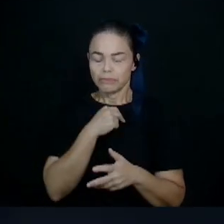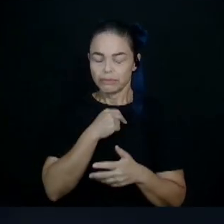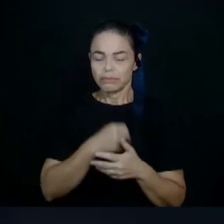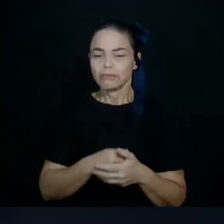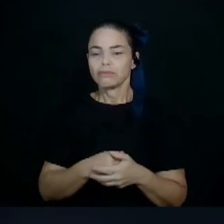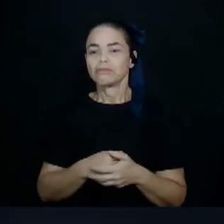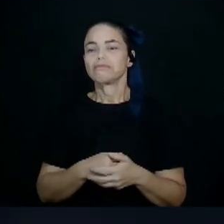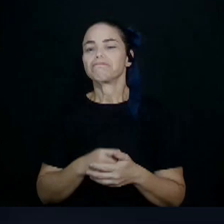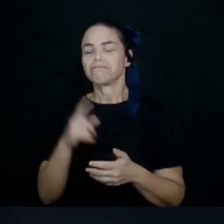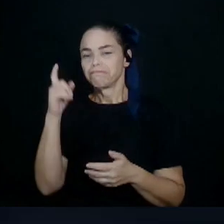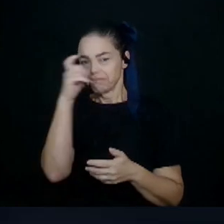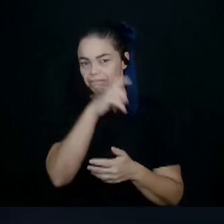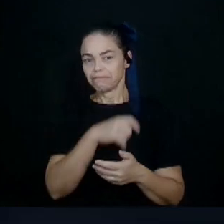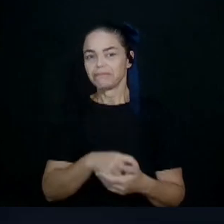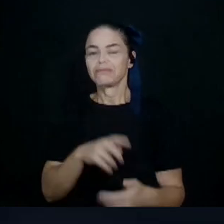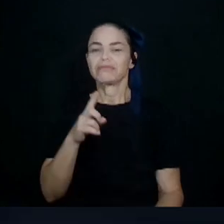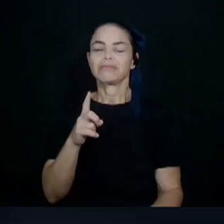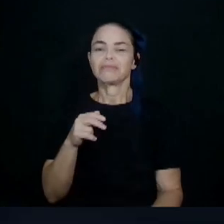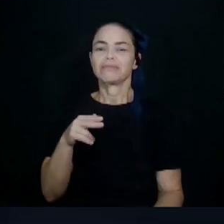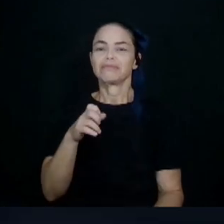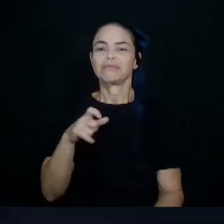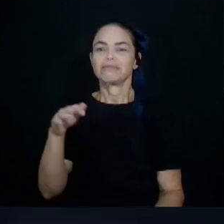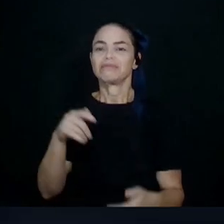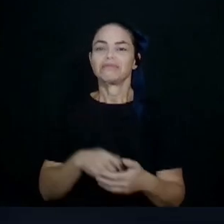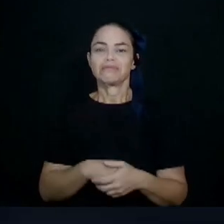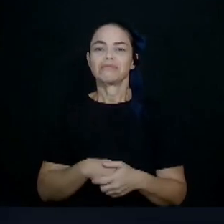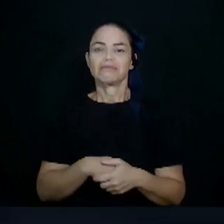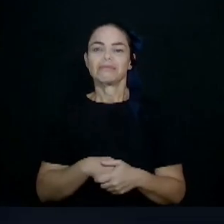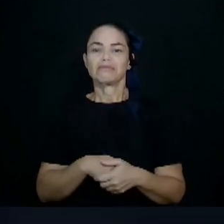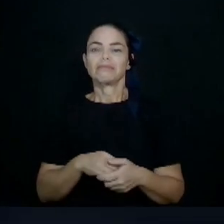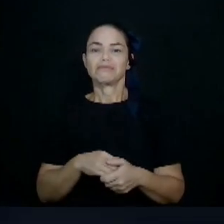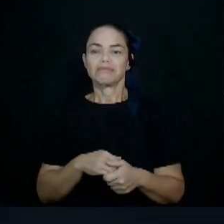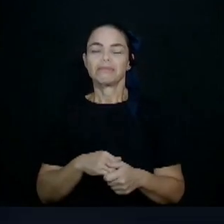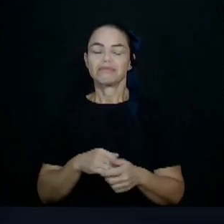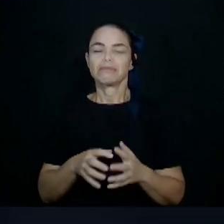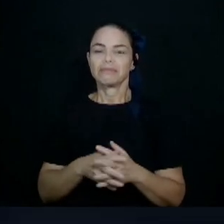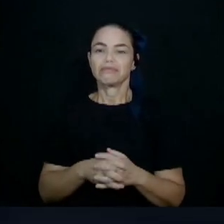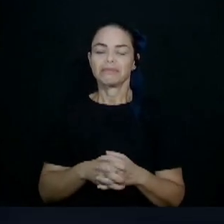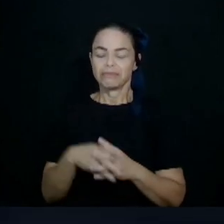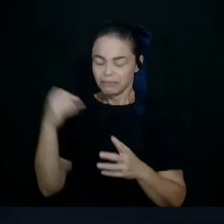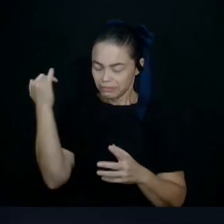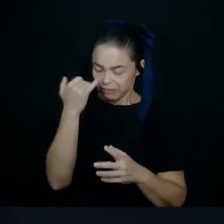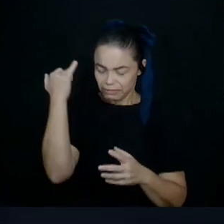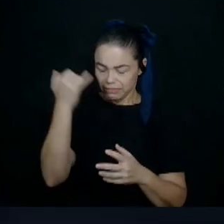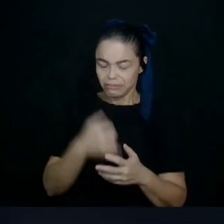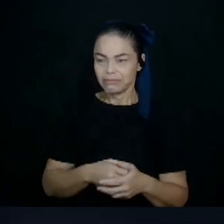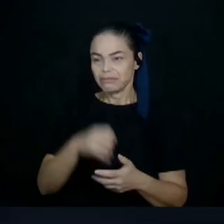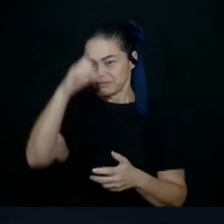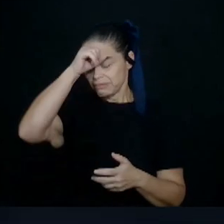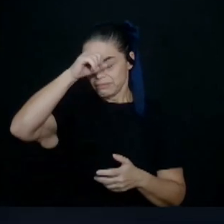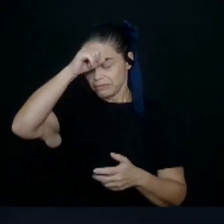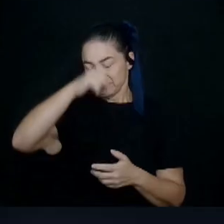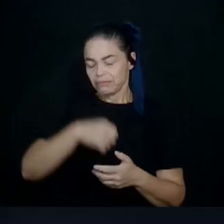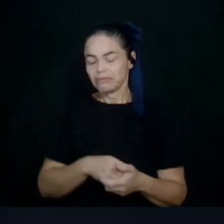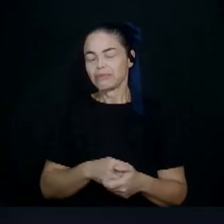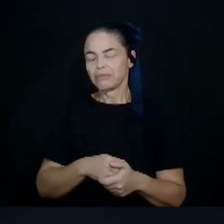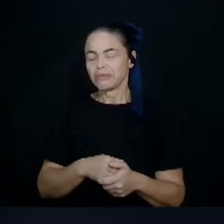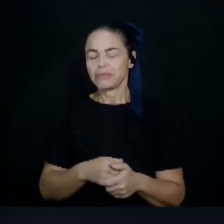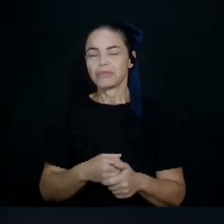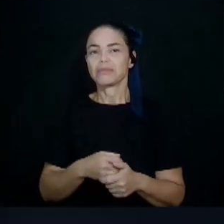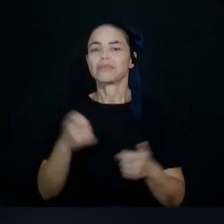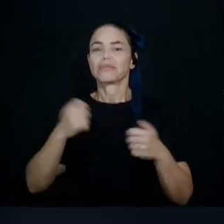né, Sim. Daiane? Delicado, mas é importante a gente aprender para que a gente